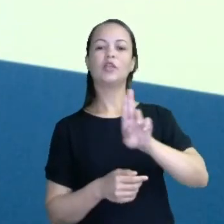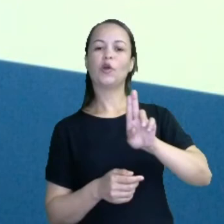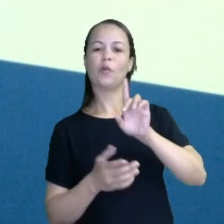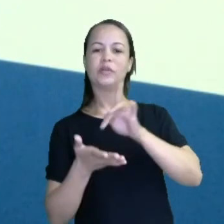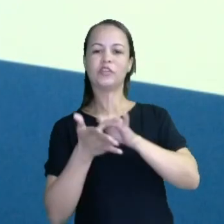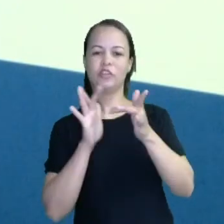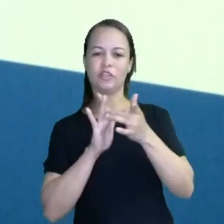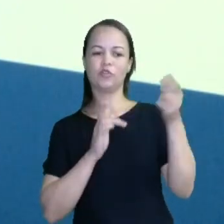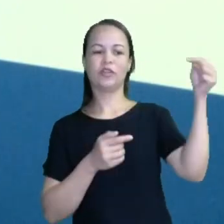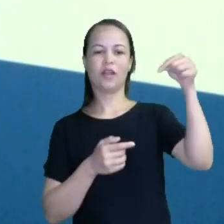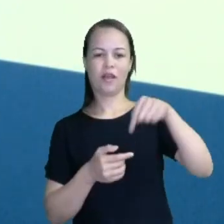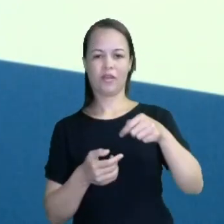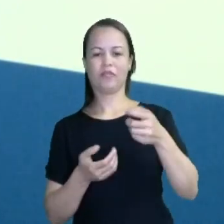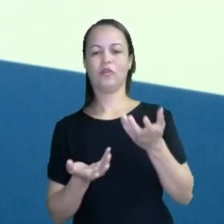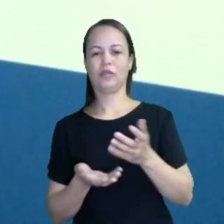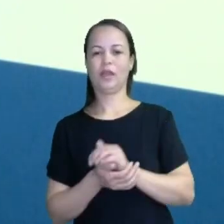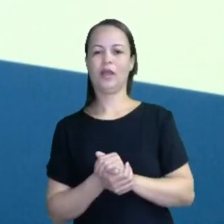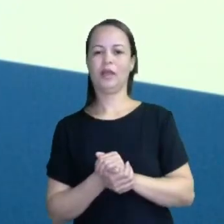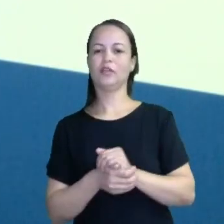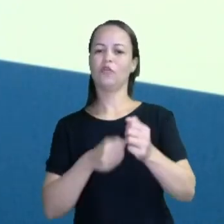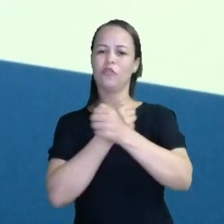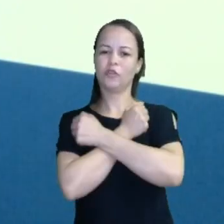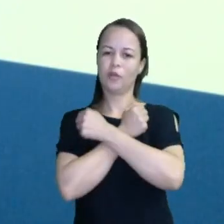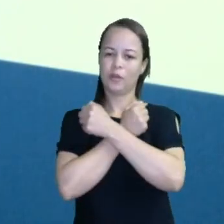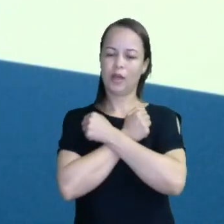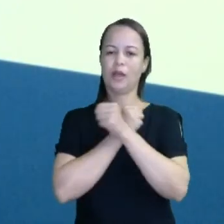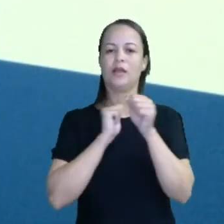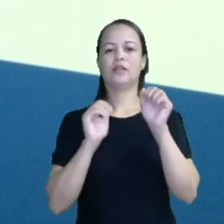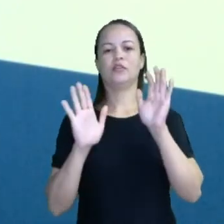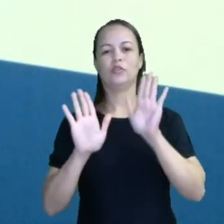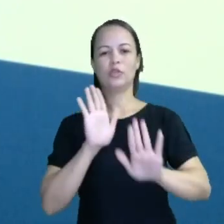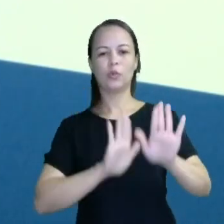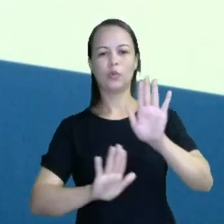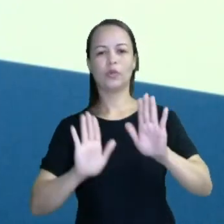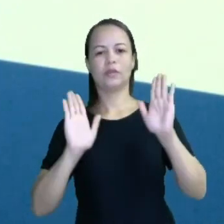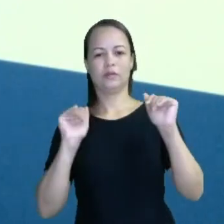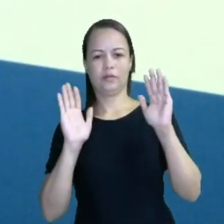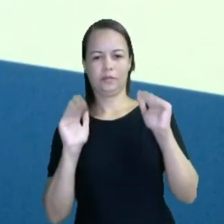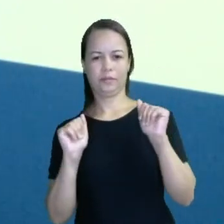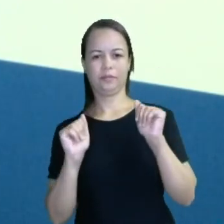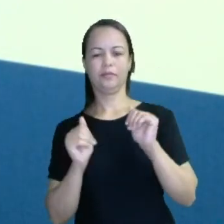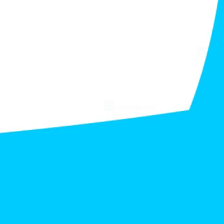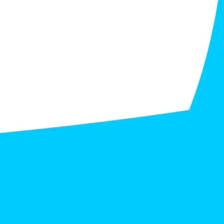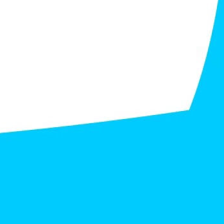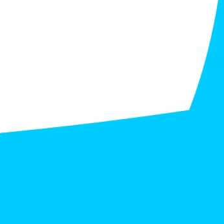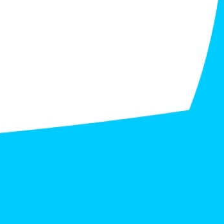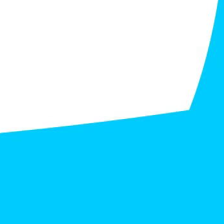isso que eu deixo para vocês. Um forte abraço, se cuidem e até a próxima. Tchau, tchau.